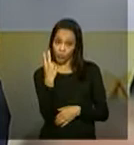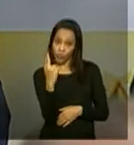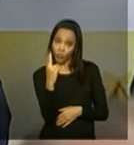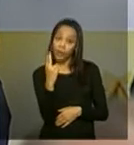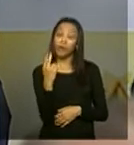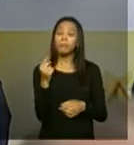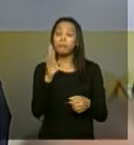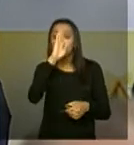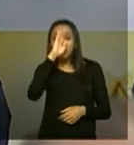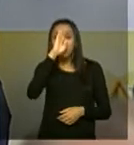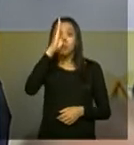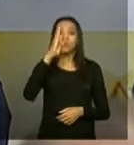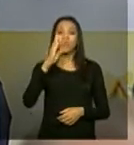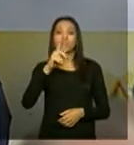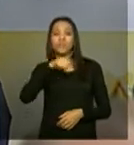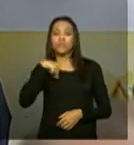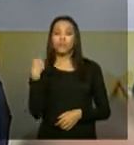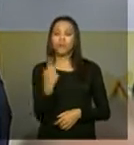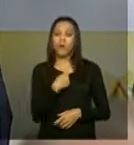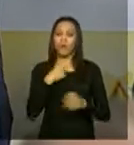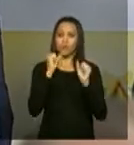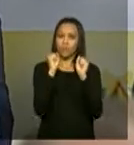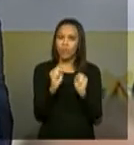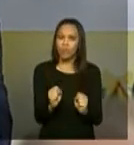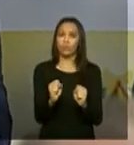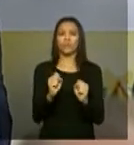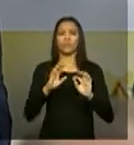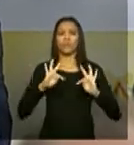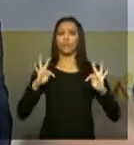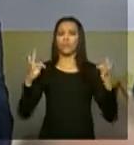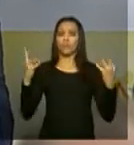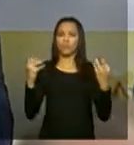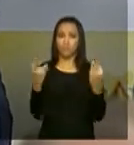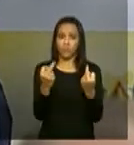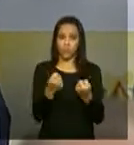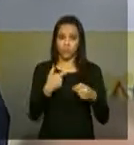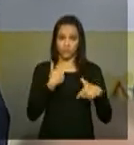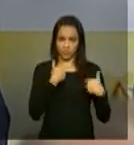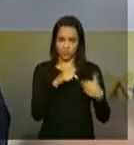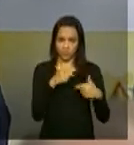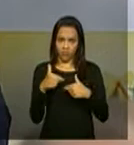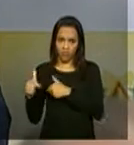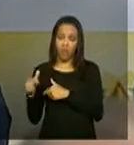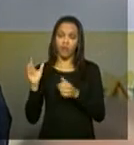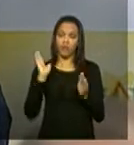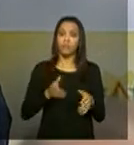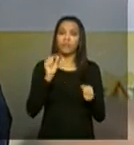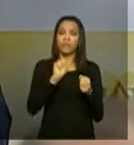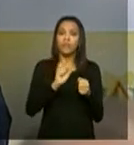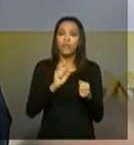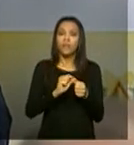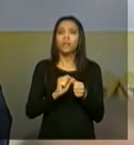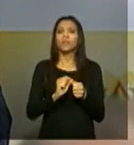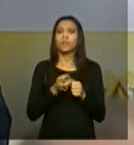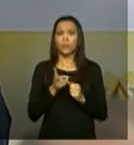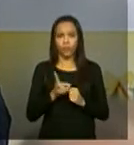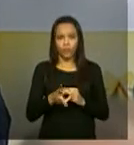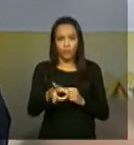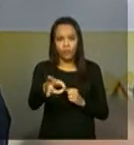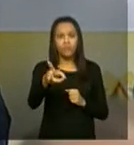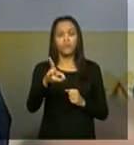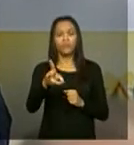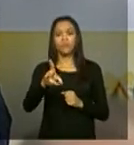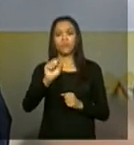para que a gente possa com todo este procedimento manter firme a